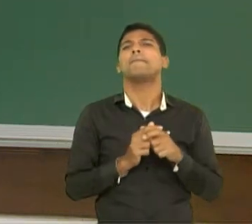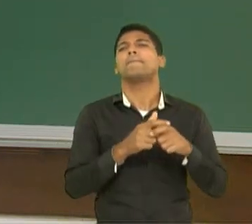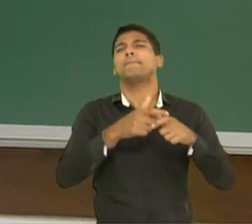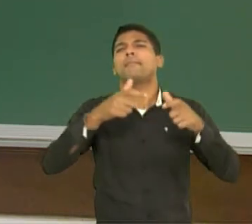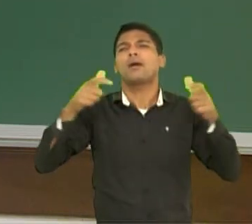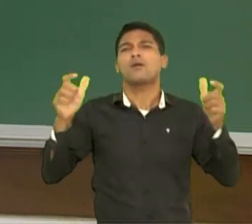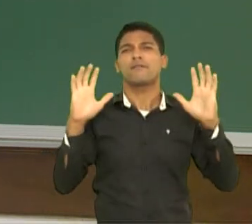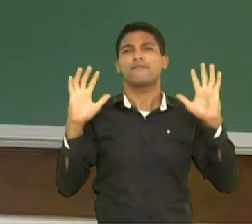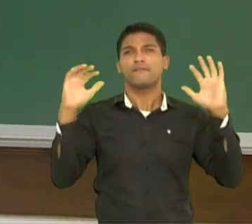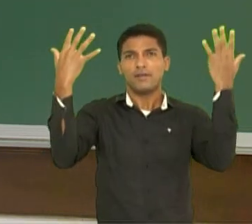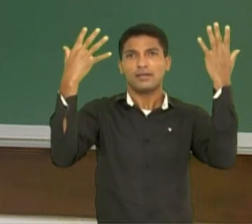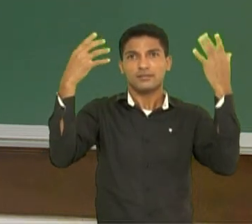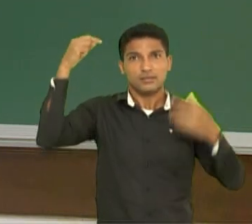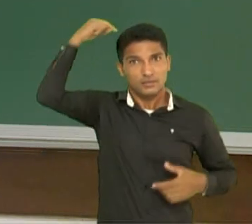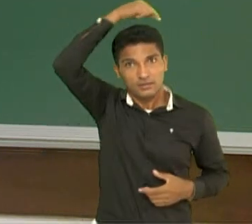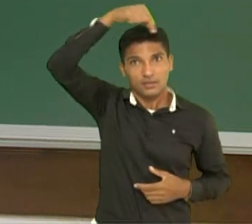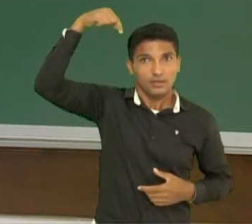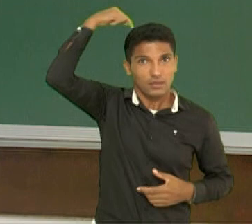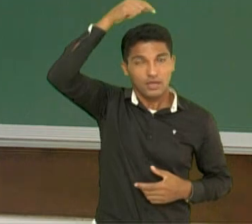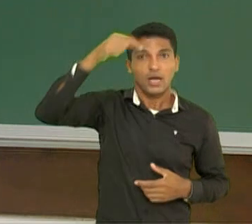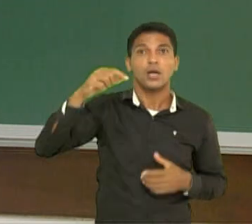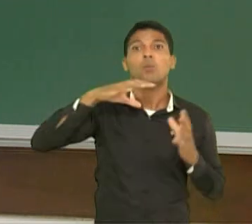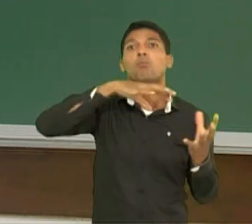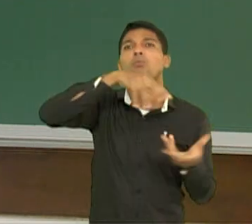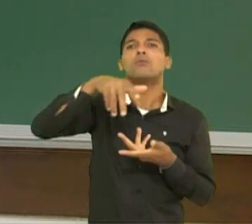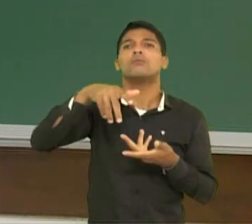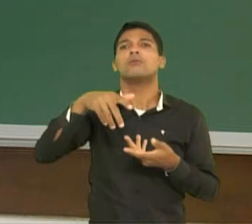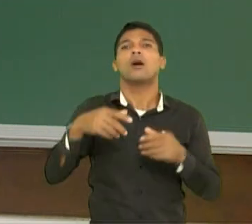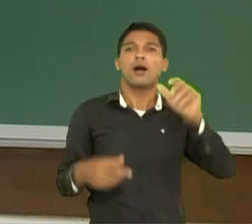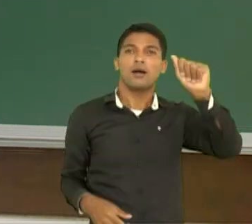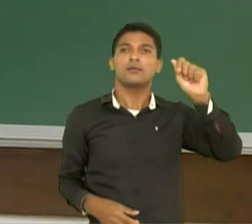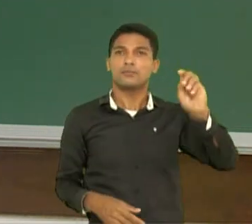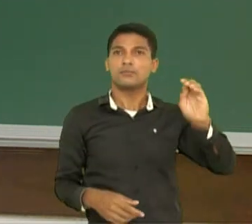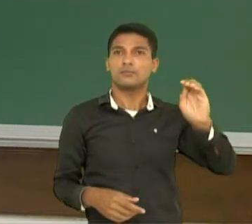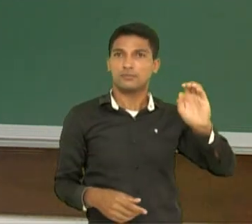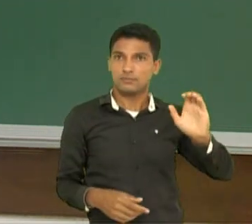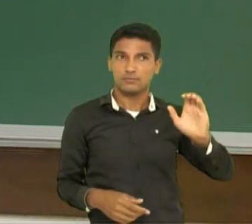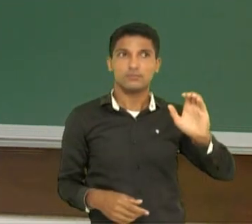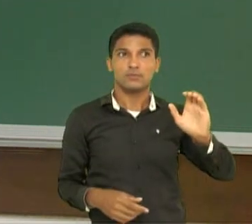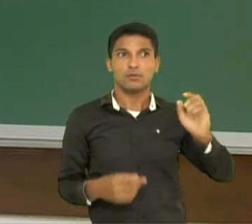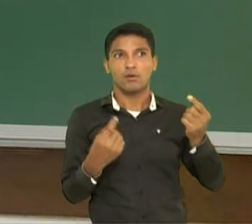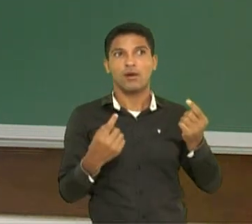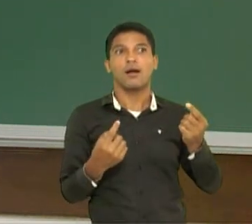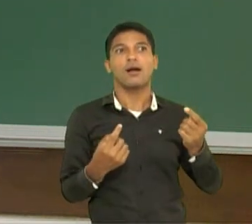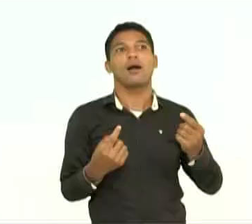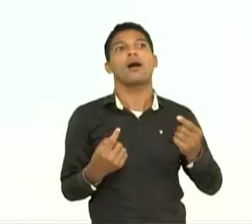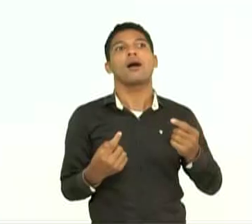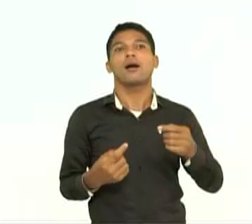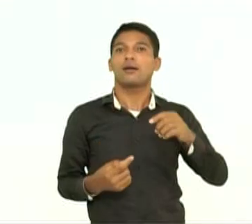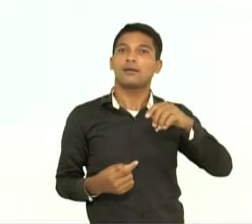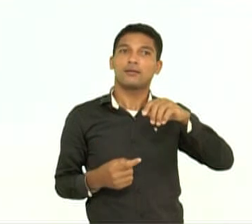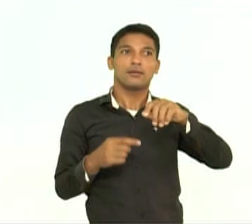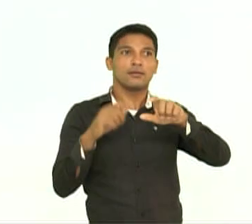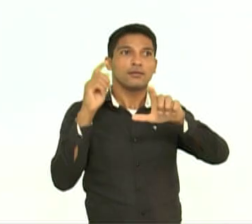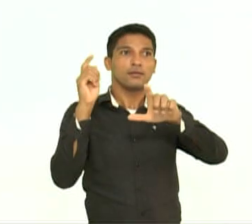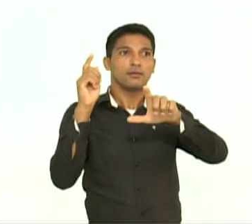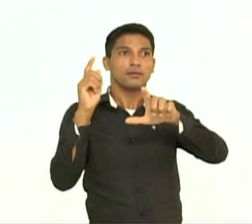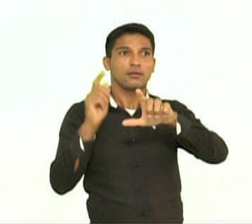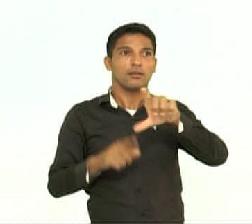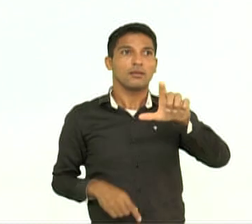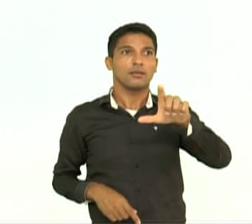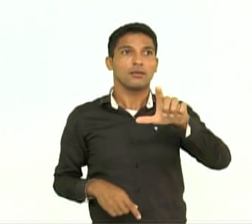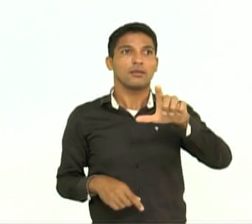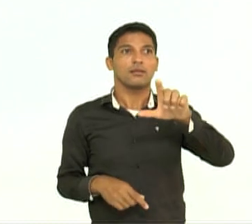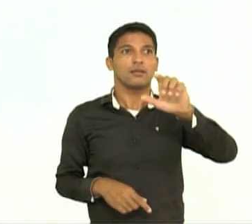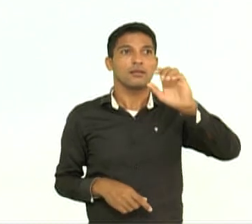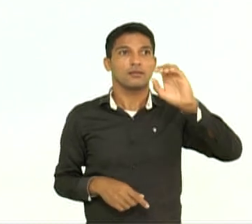do mundo? A. Bumba Meu Boi, B. Toré ou Cumbamela? Vamos descobrir qual é a resposta correta? Letra B, o Cumbamela. O Bumba